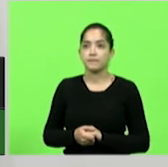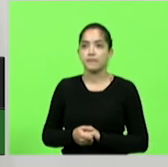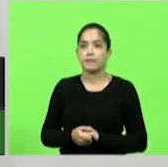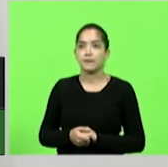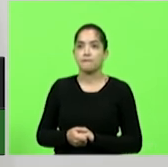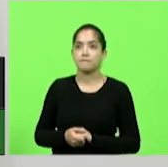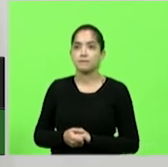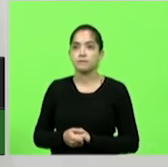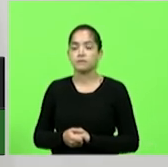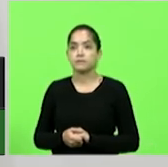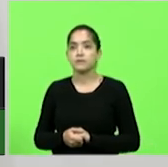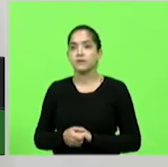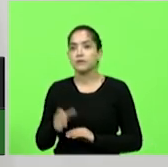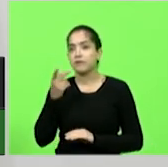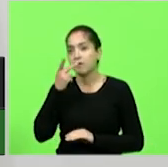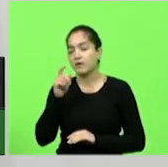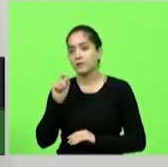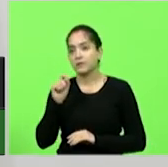O que dizer disso?